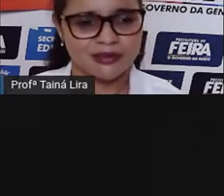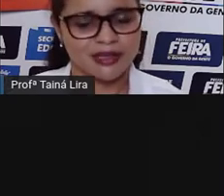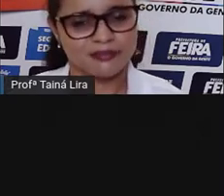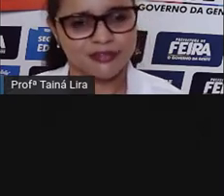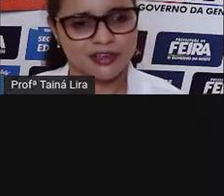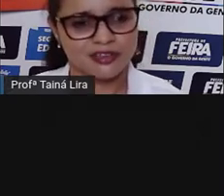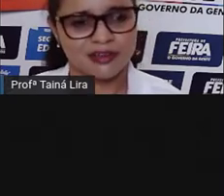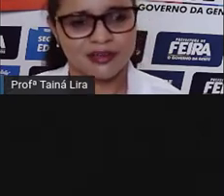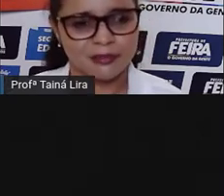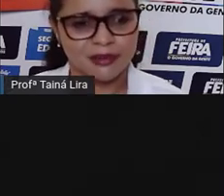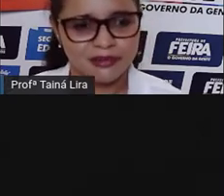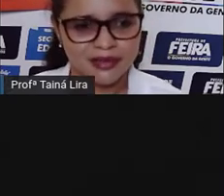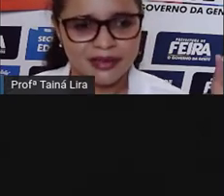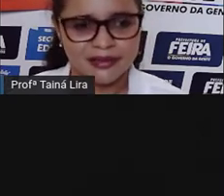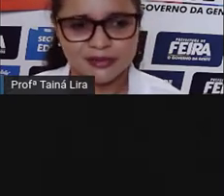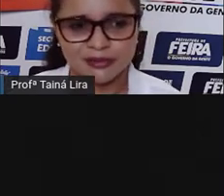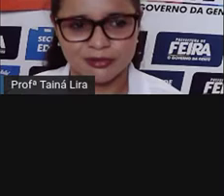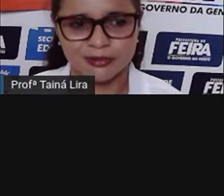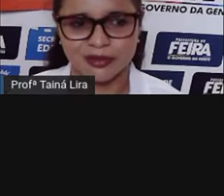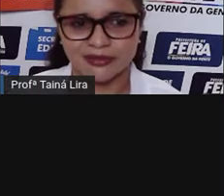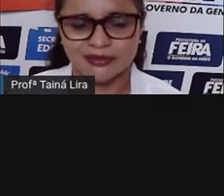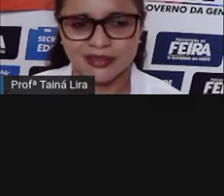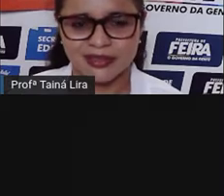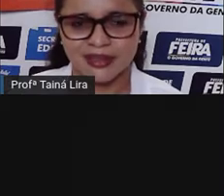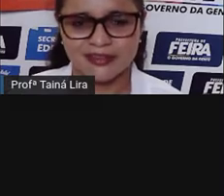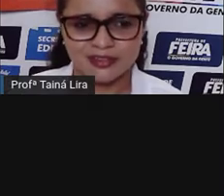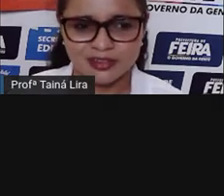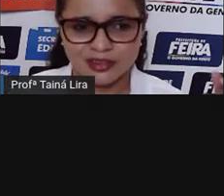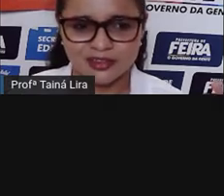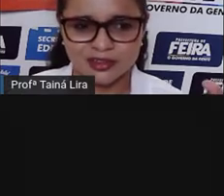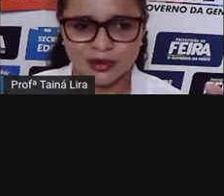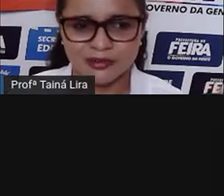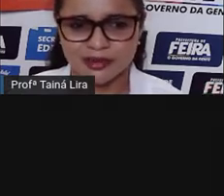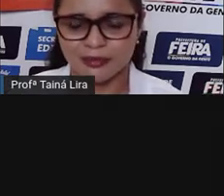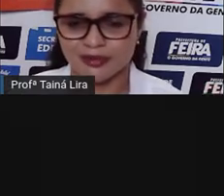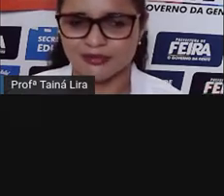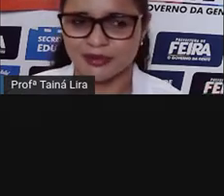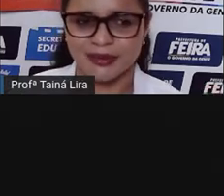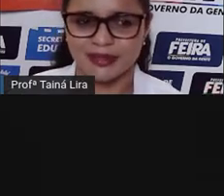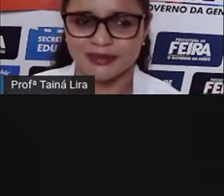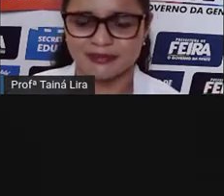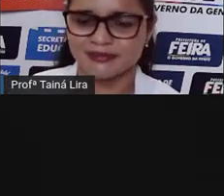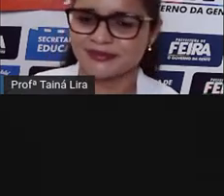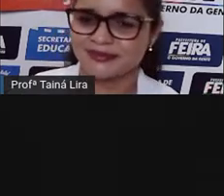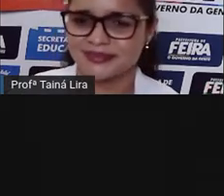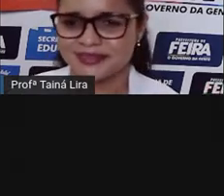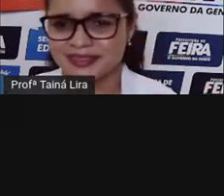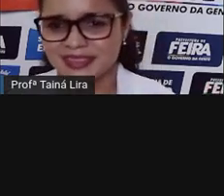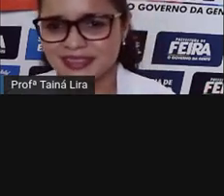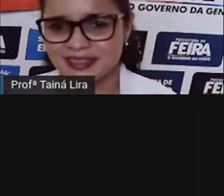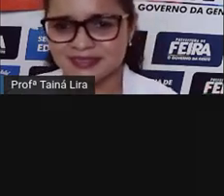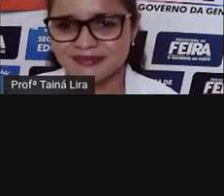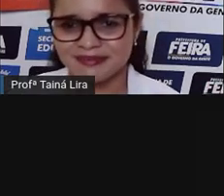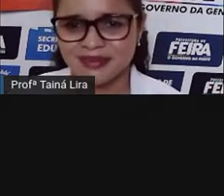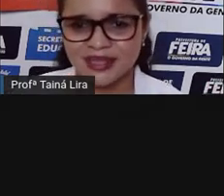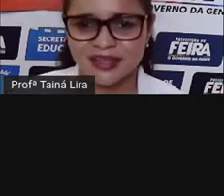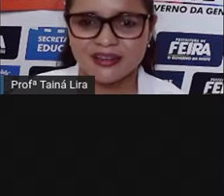Chapeuzinho Vermelho lá na festa ela lembrou que aí o segundo ano essa história de lobo Chapeuzinho Vermelho